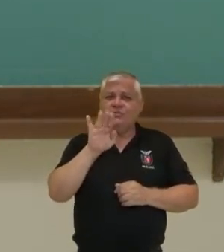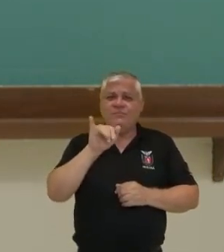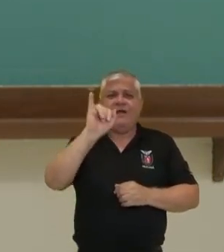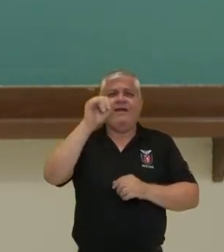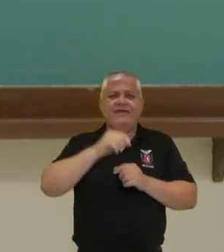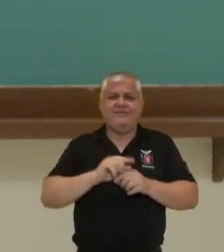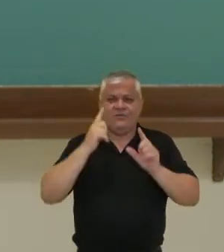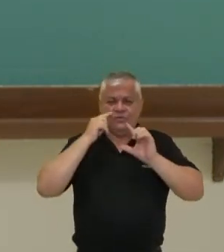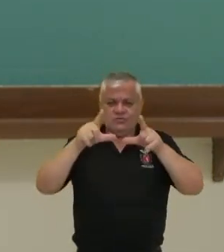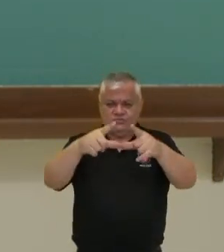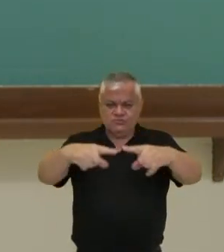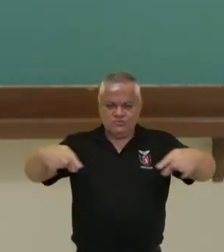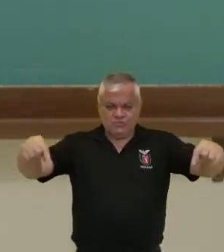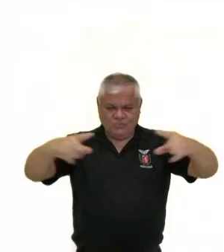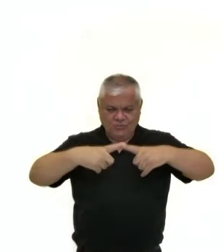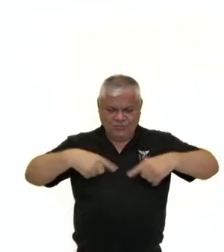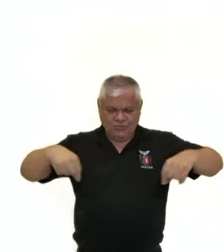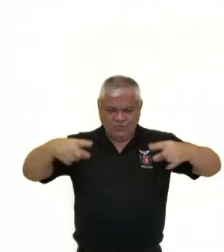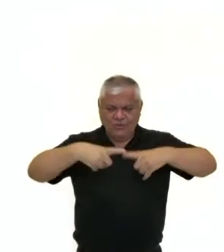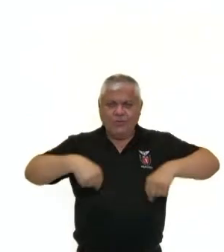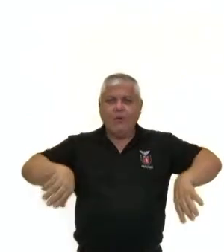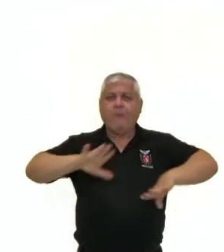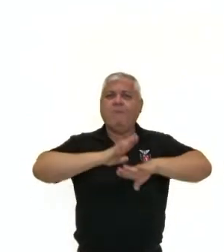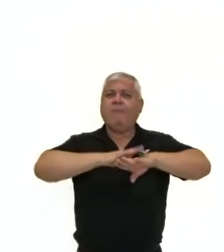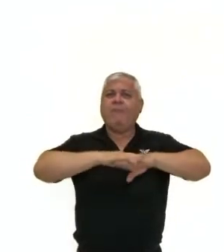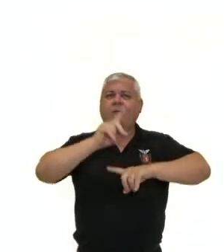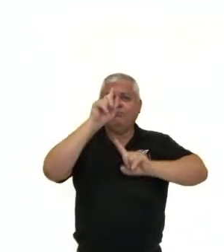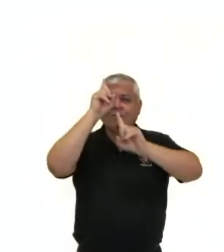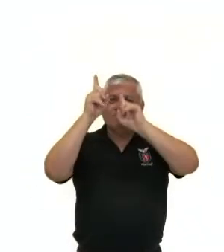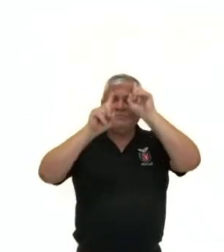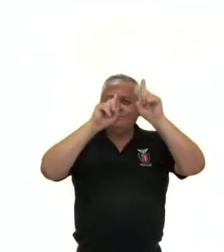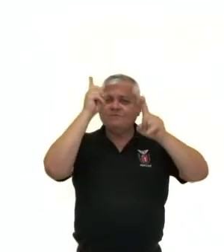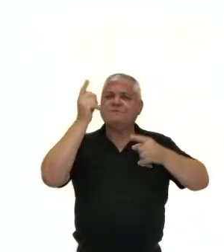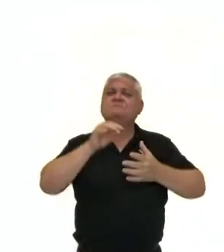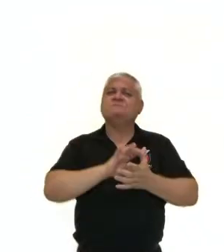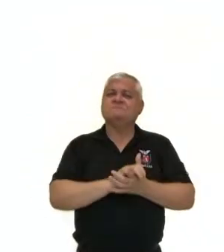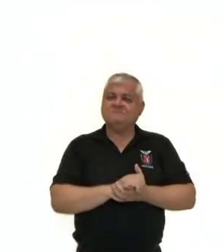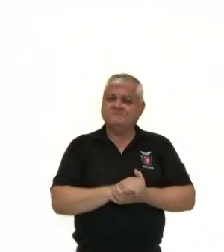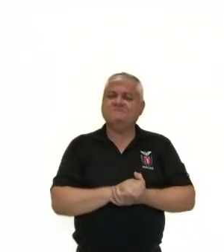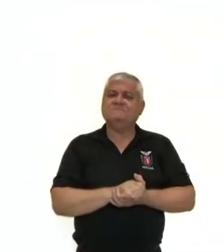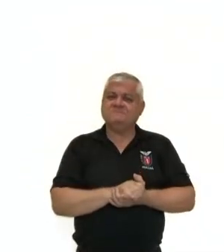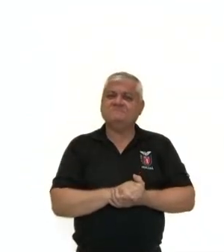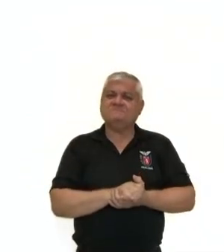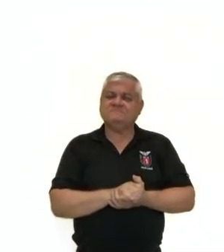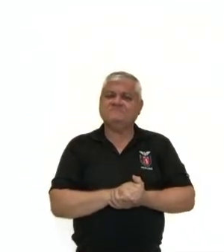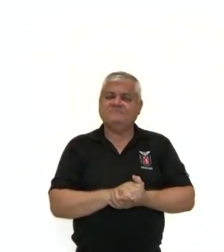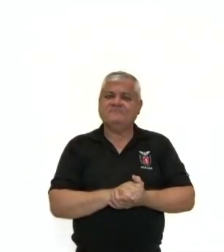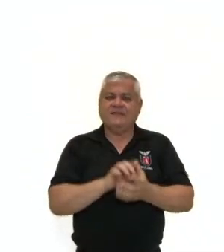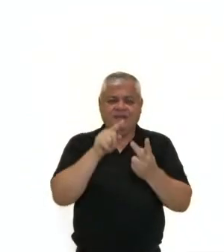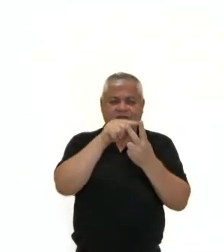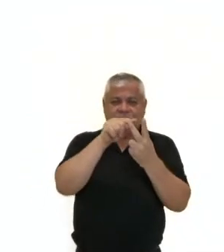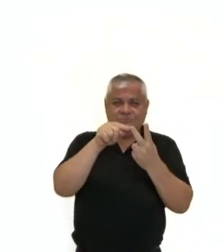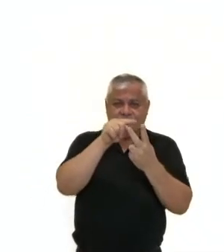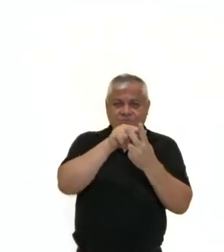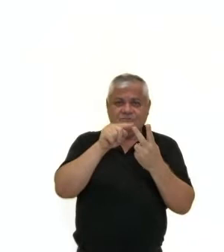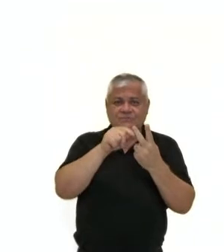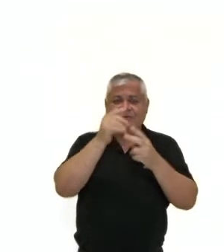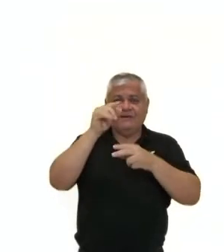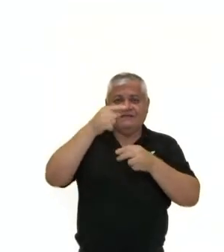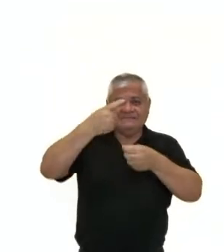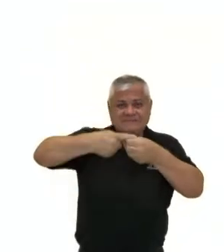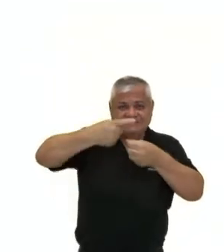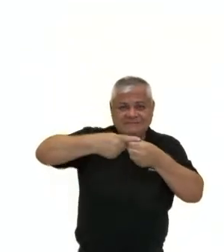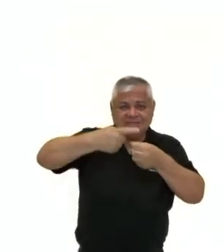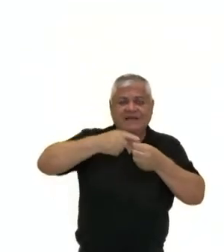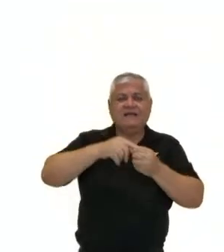mas ali também tem algumas Ilhas artificiais de Dubai e Abu Dhabi ambas localizadas nos Emirados Árabes